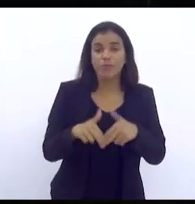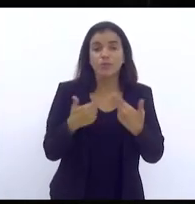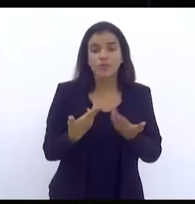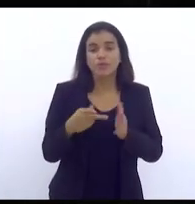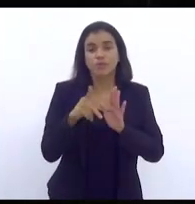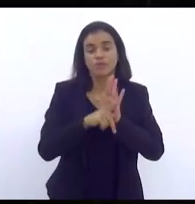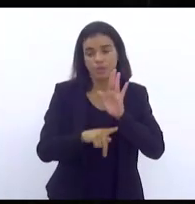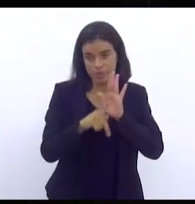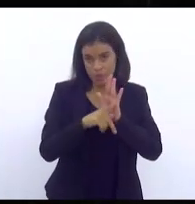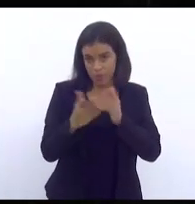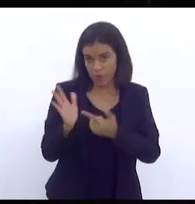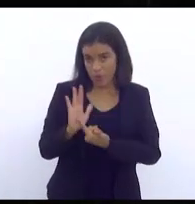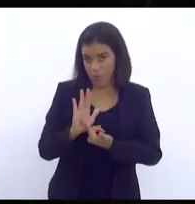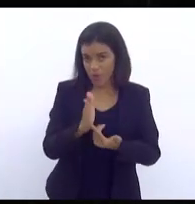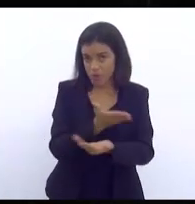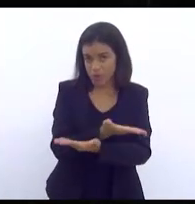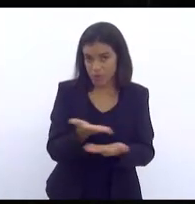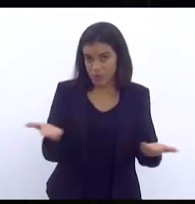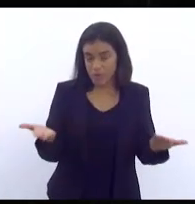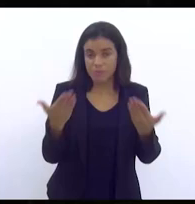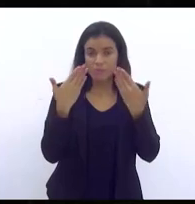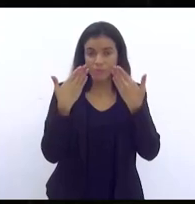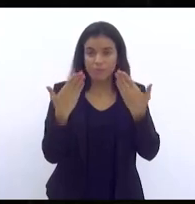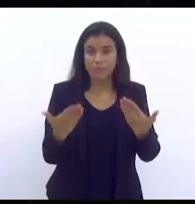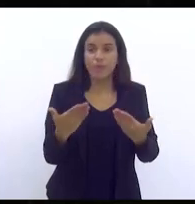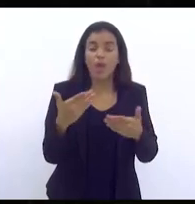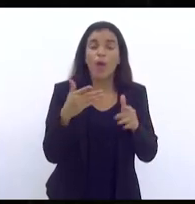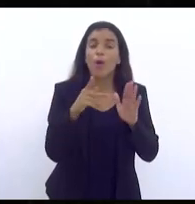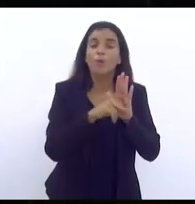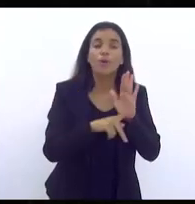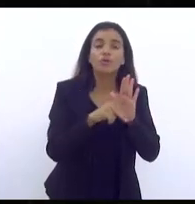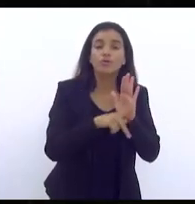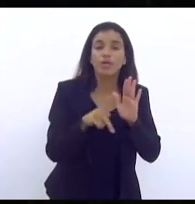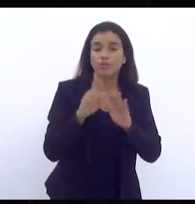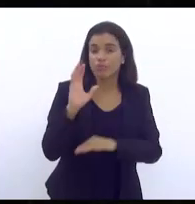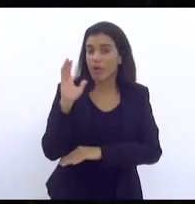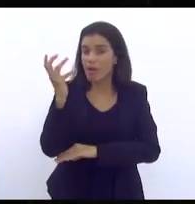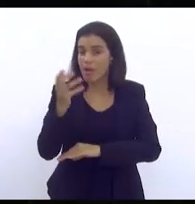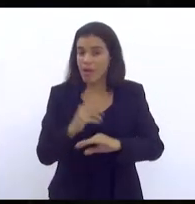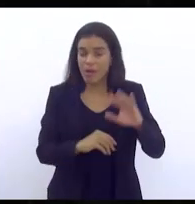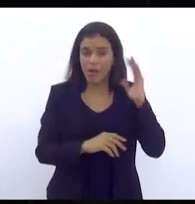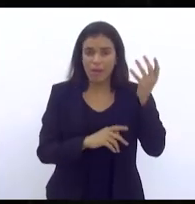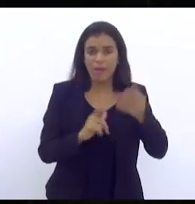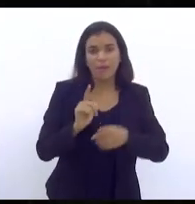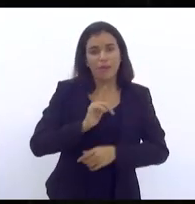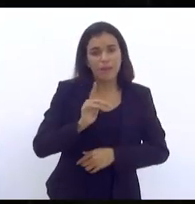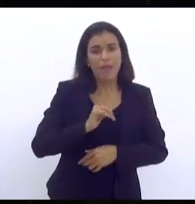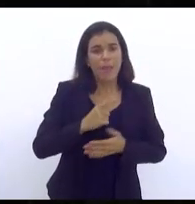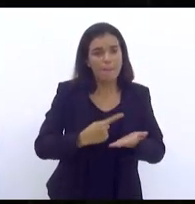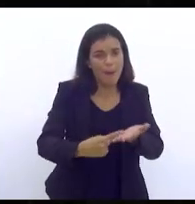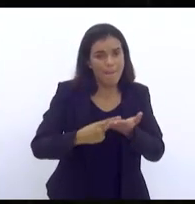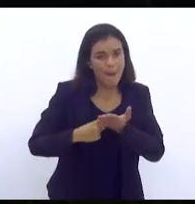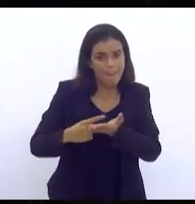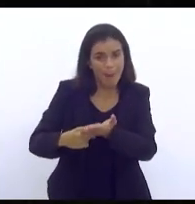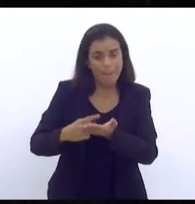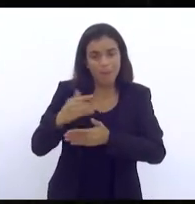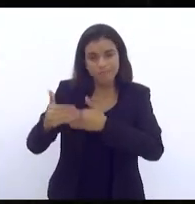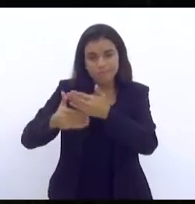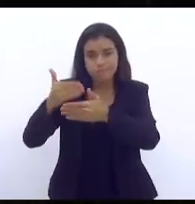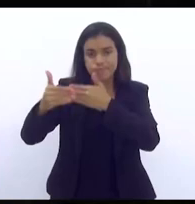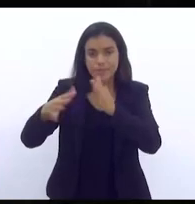projeto que eu trago aqui para apresentar é o projeto do Polo ambiental que encontra-se em tratativas avançadas de implentação